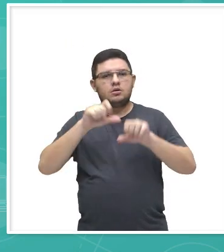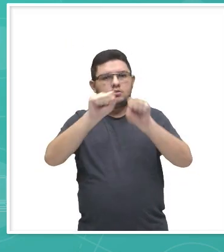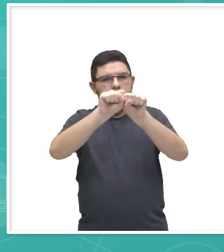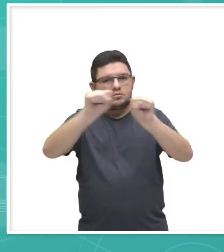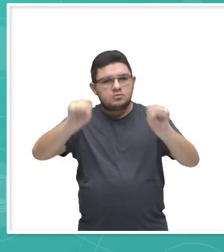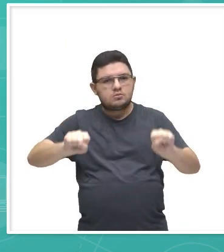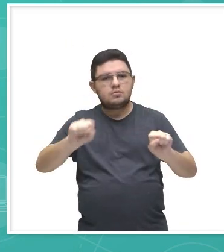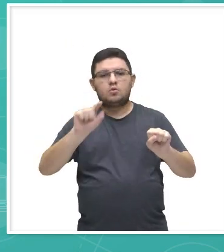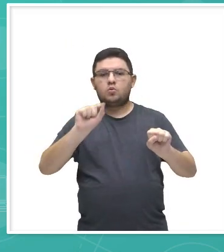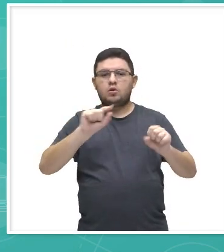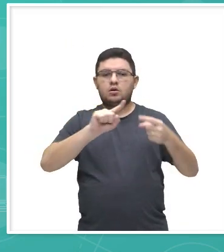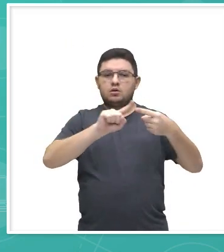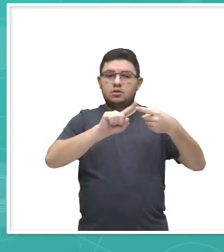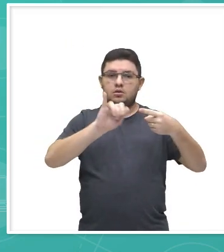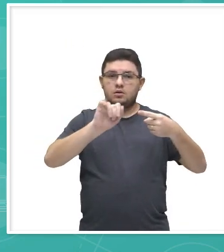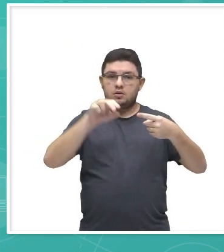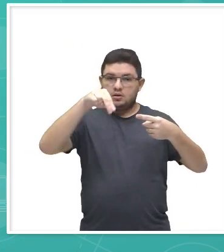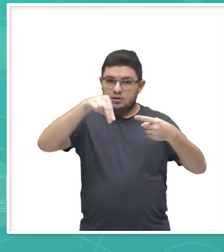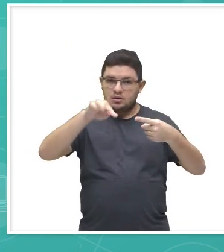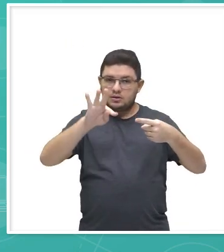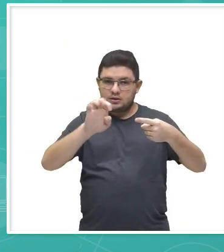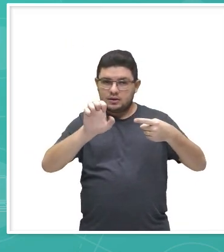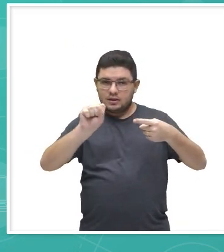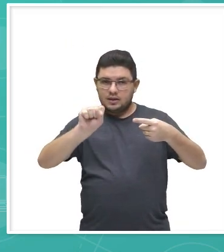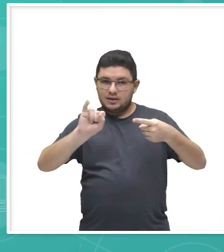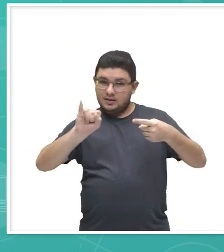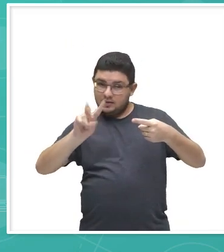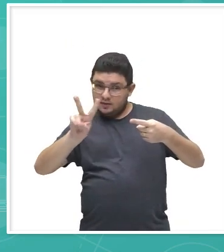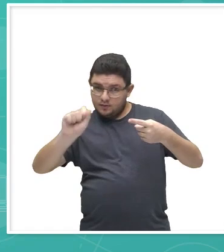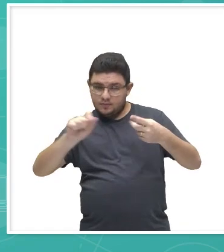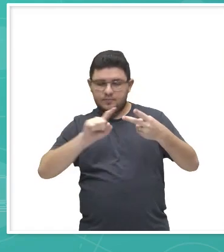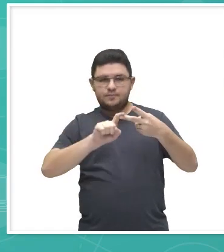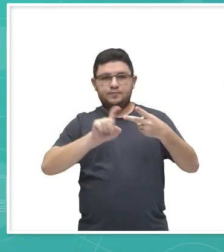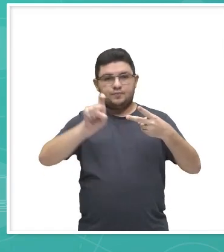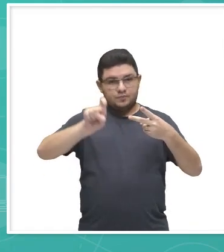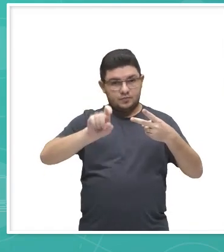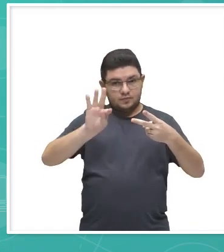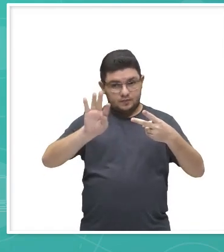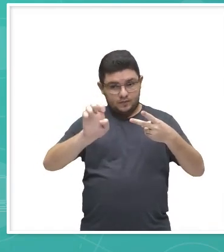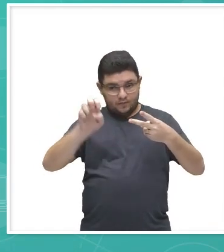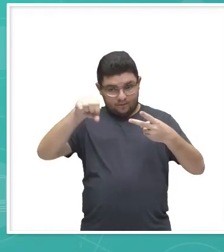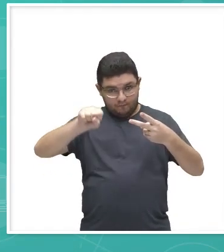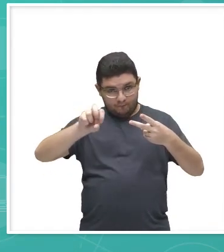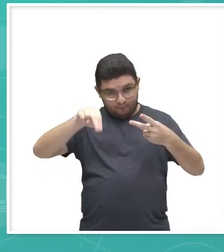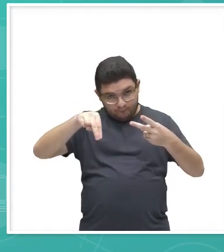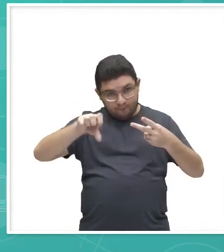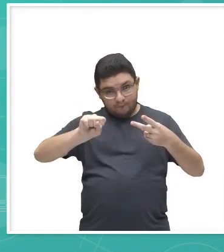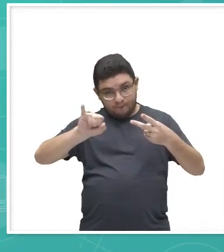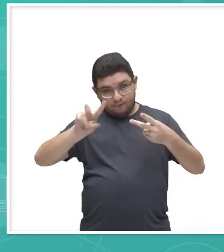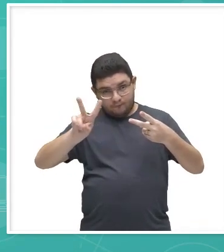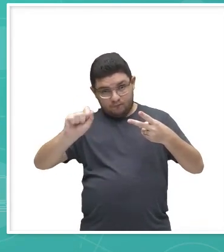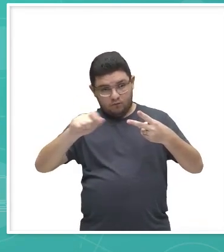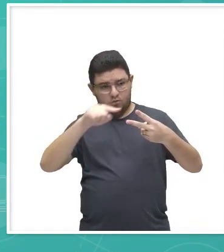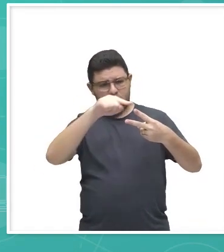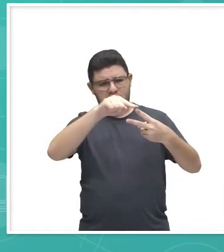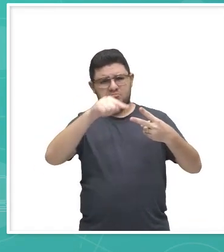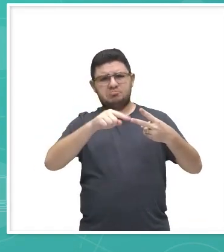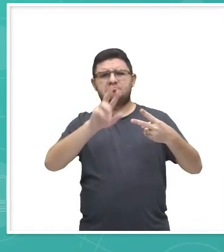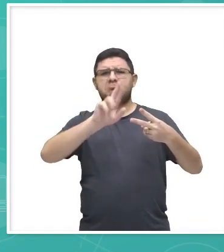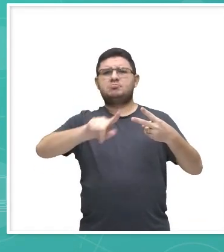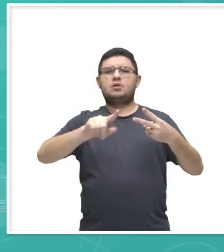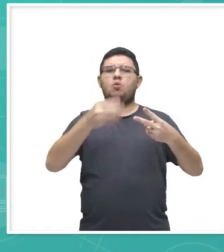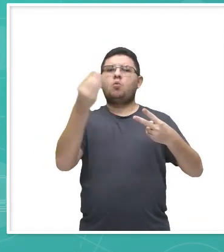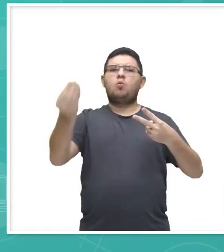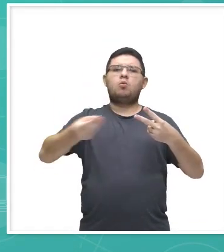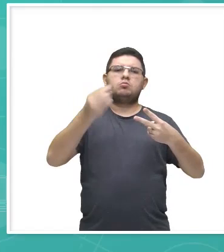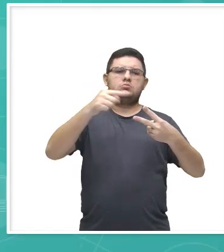intensiva e a extensiva. Aí você vai citar aí algumas diferenças, tanto da intensiva quanto da extensiva, que